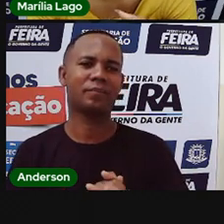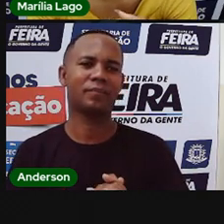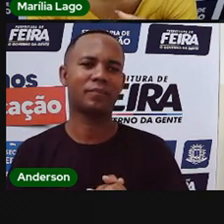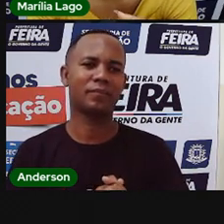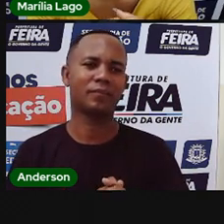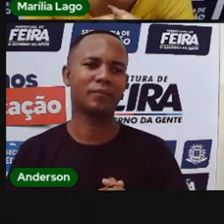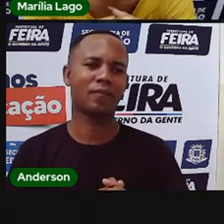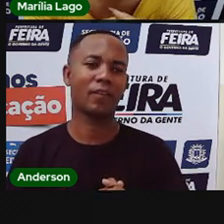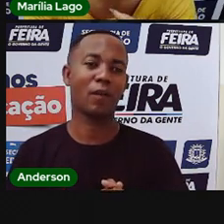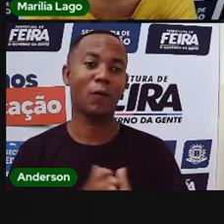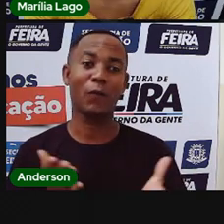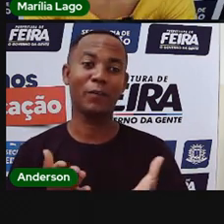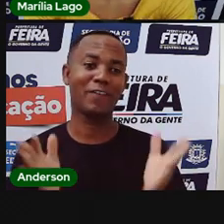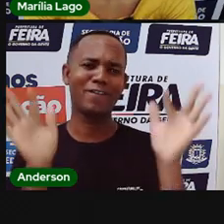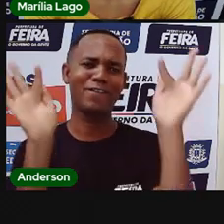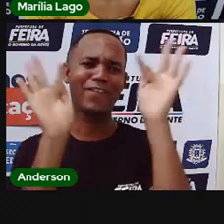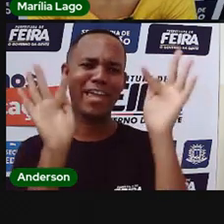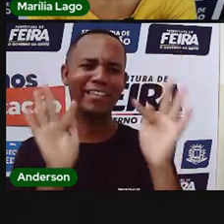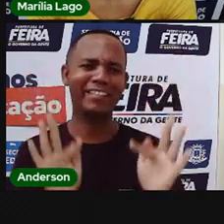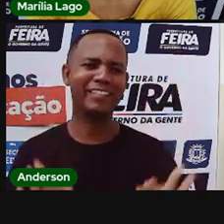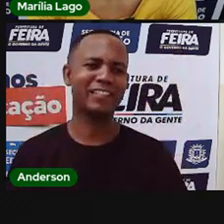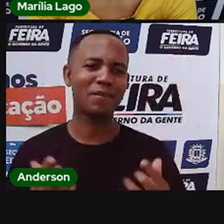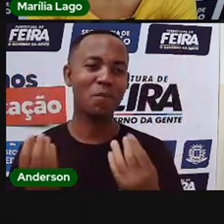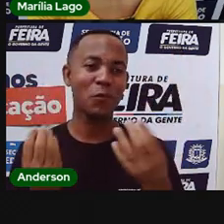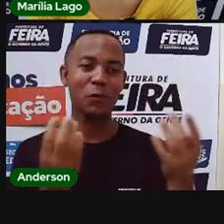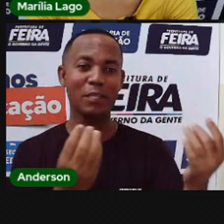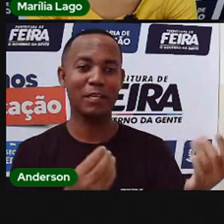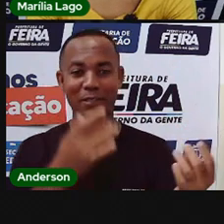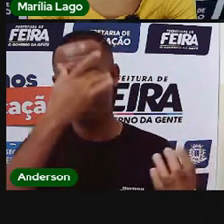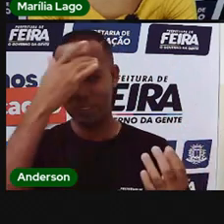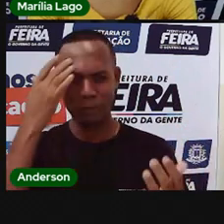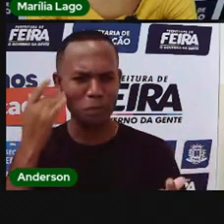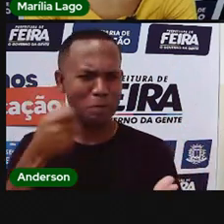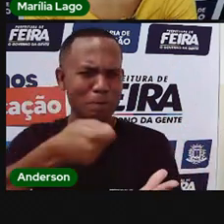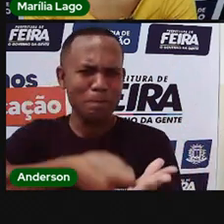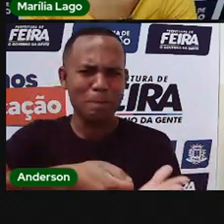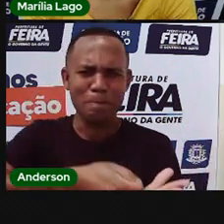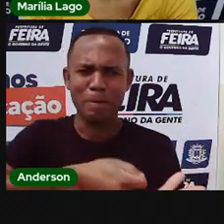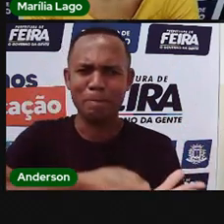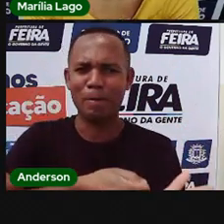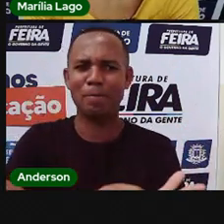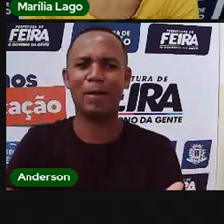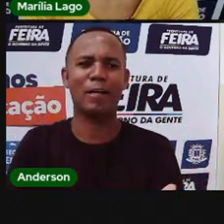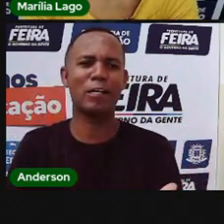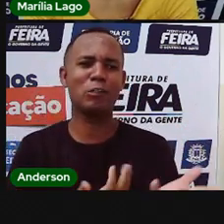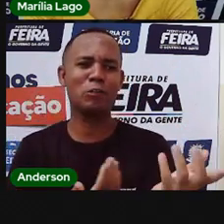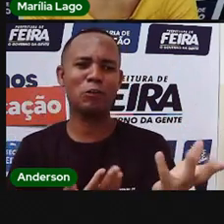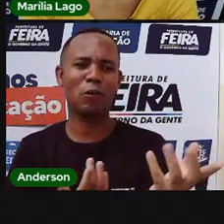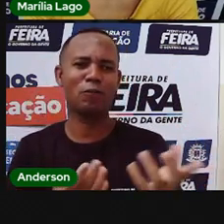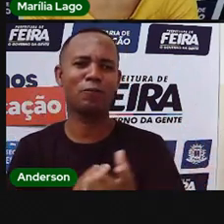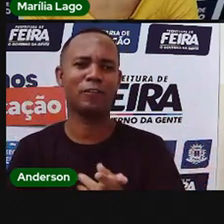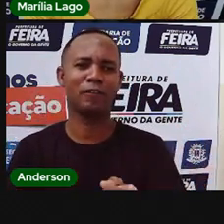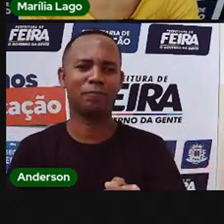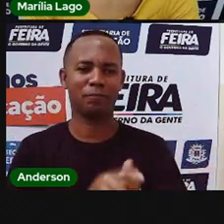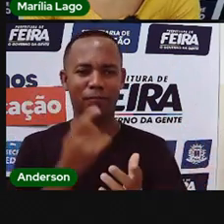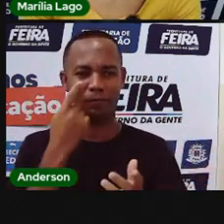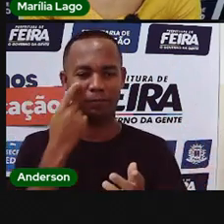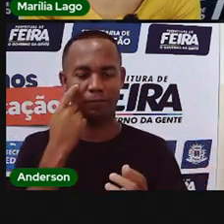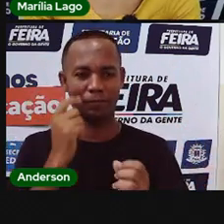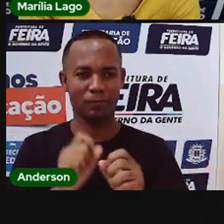muito feliz. Temos muito protagonista aqui. E é isso. Vou passar o próximo slide.